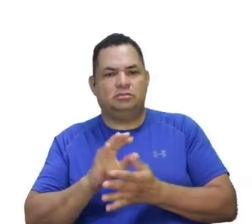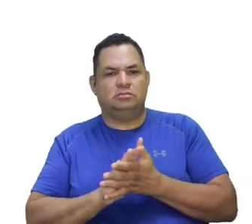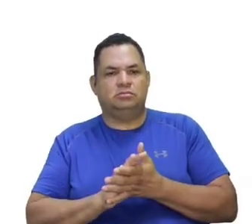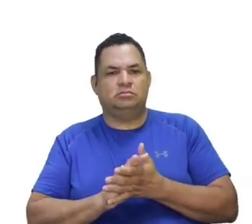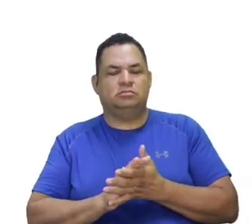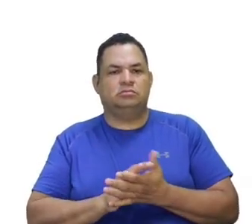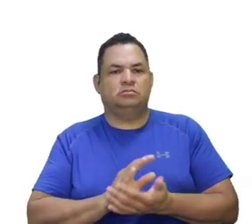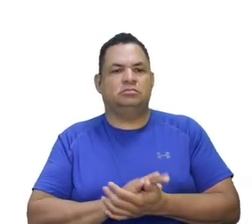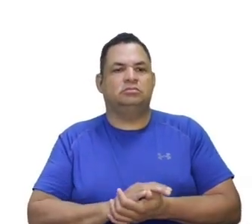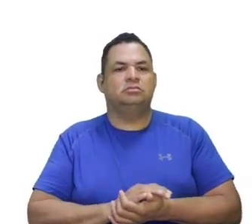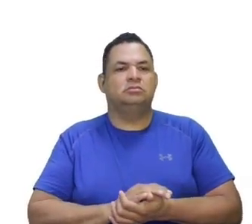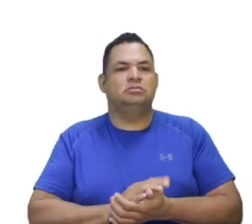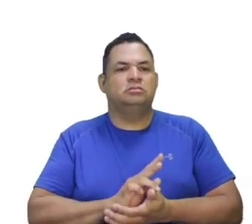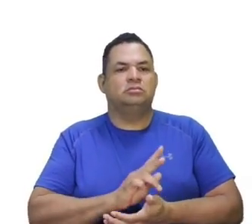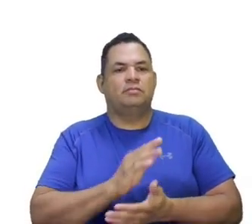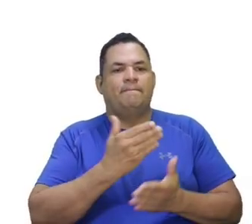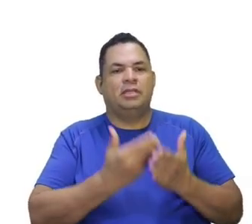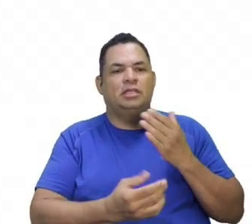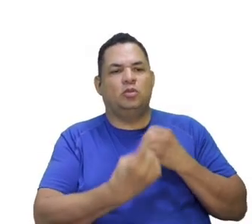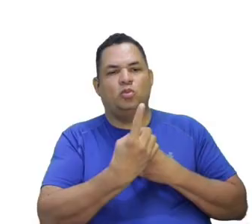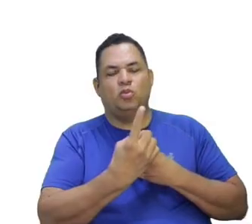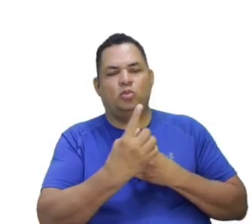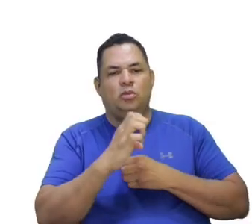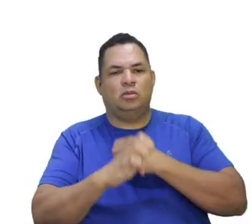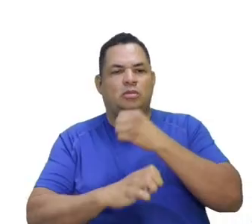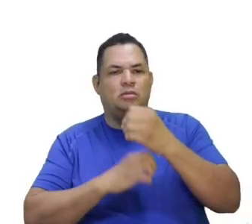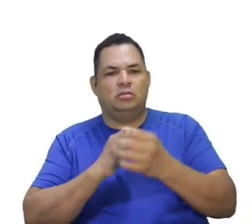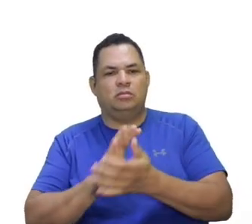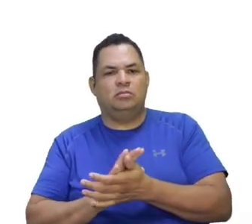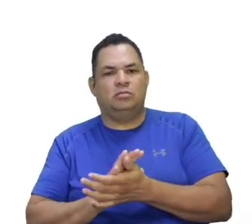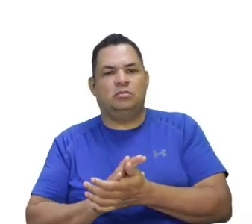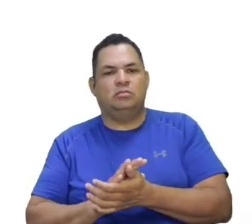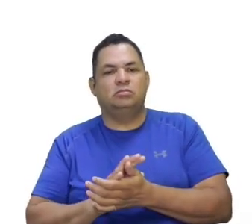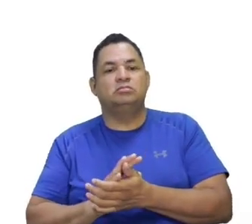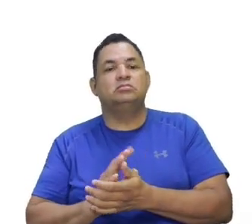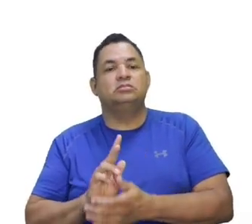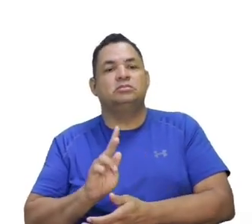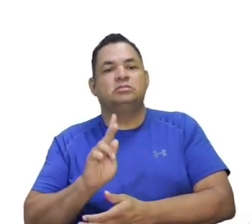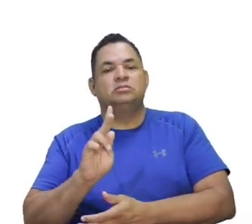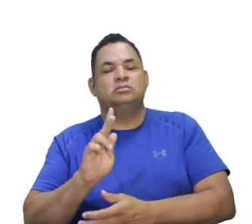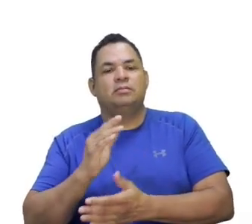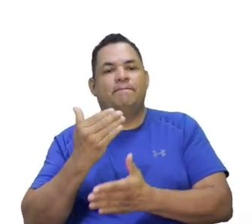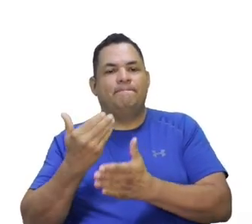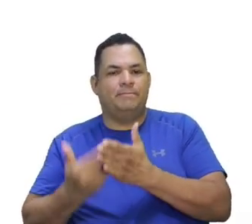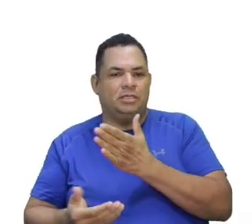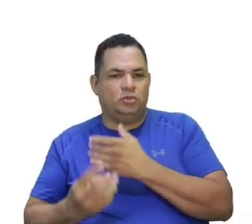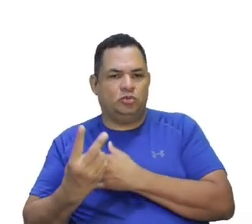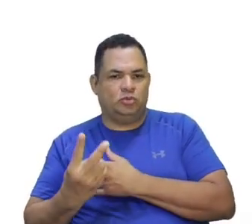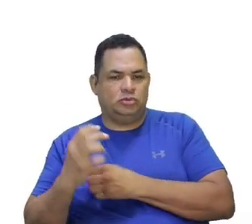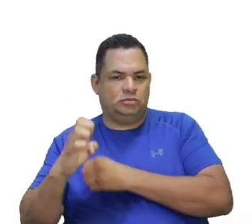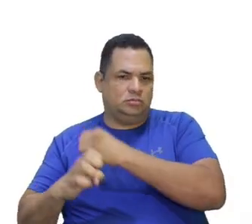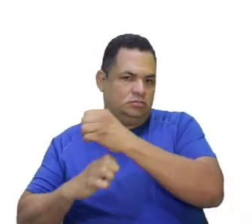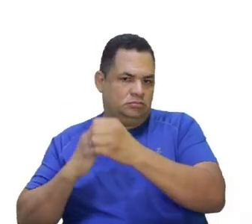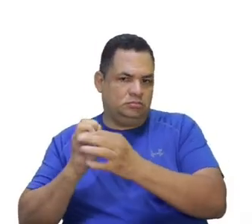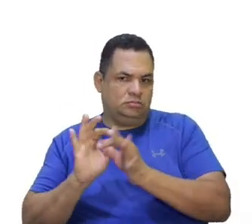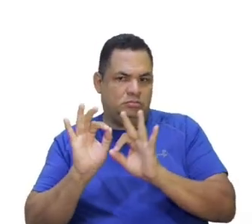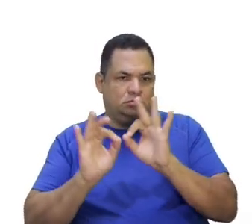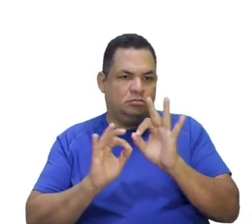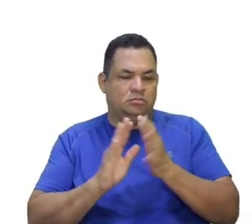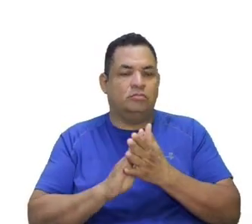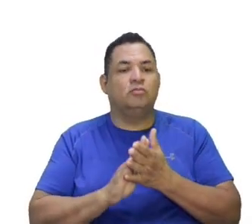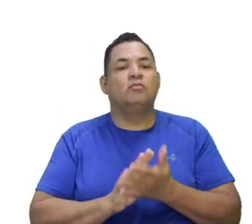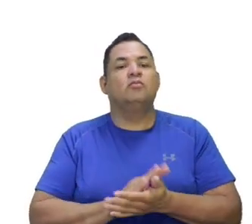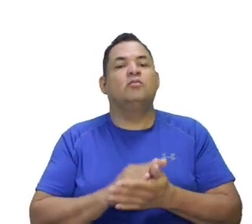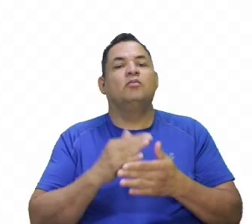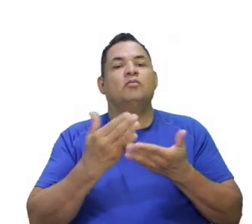Cátion monovalente perdeu 1 elétron. Cátion bivalente perdeu 2 elétrons. E aí ele fala